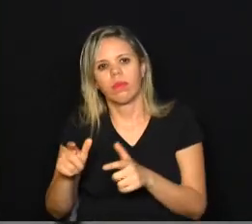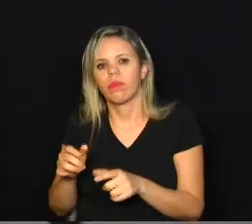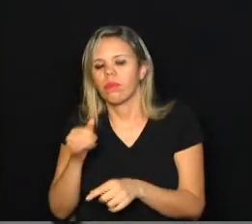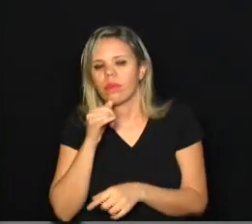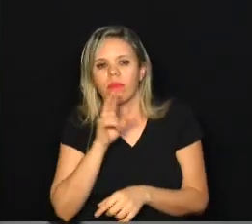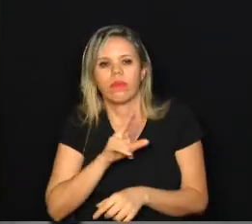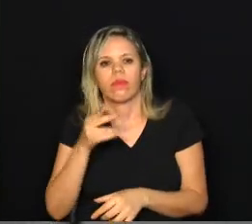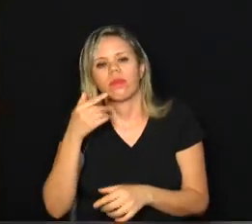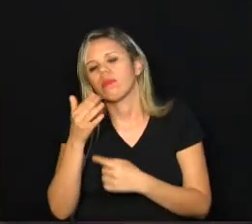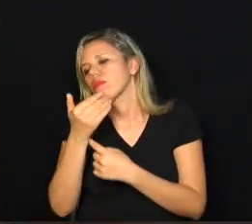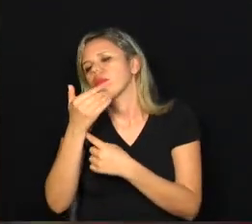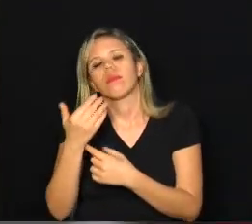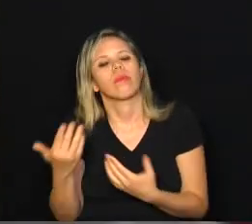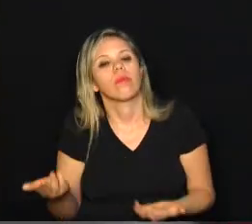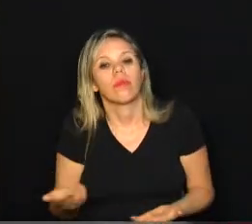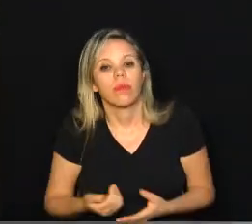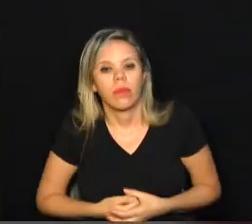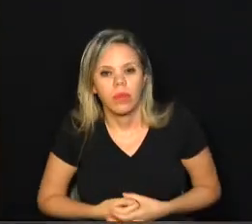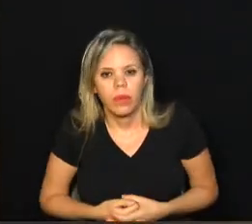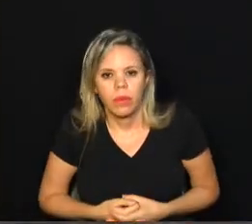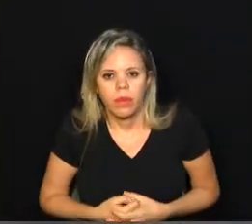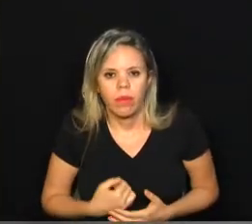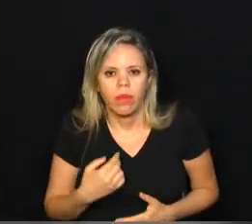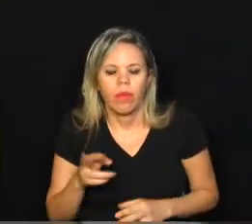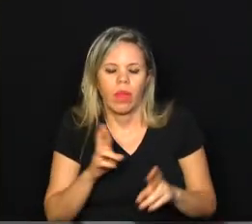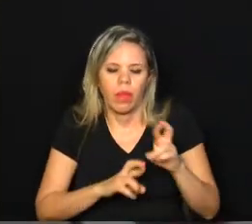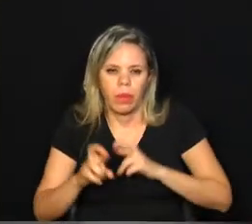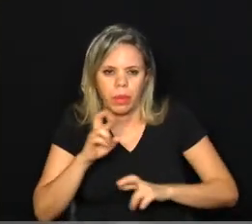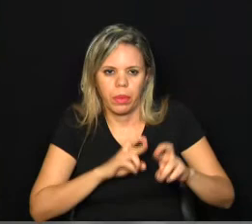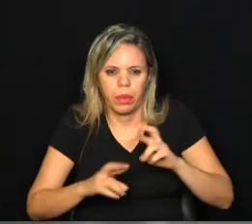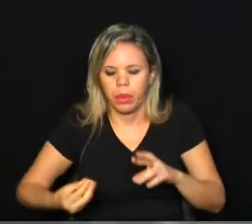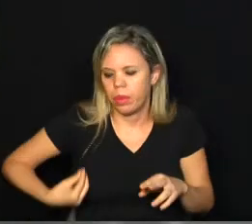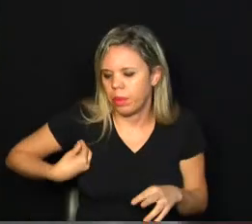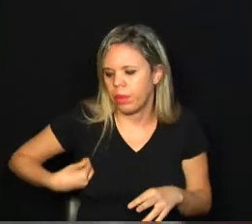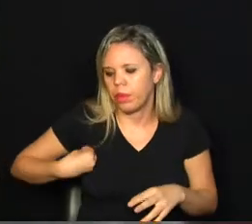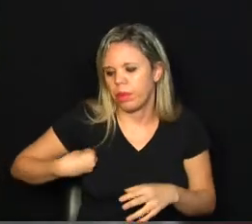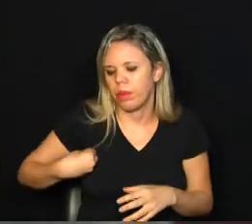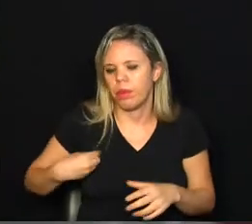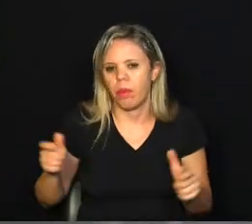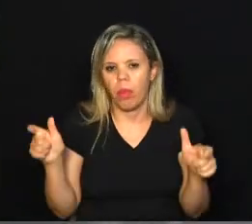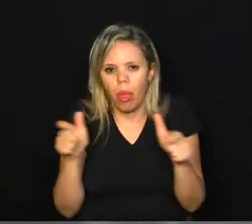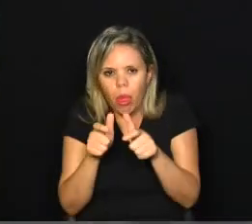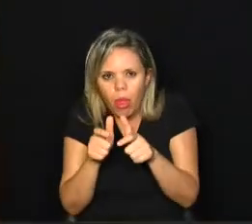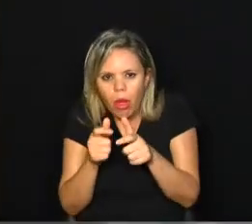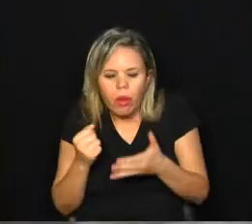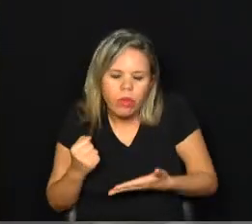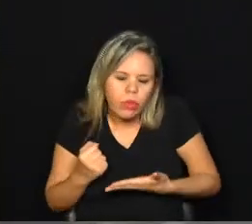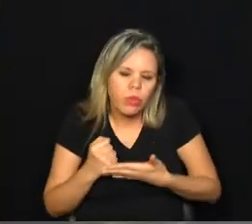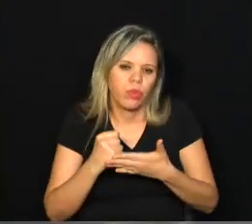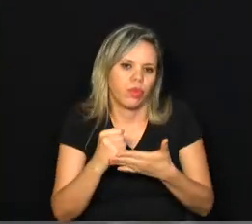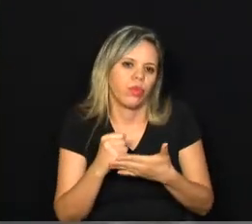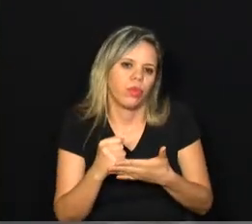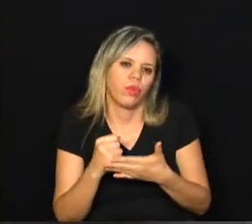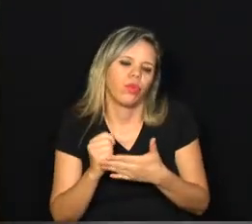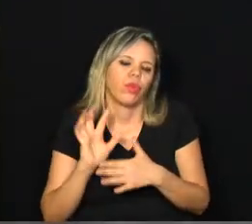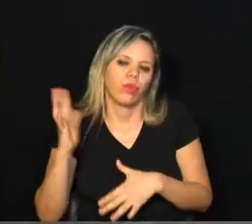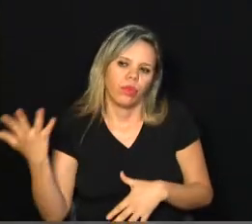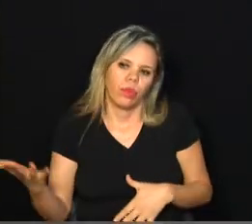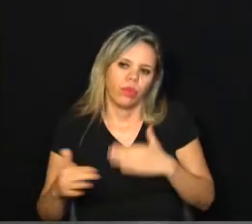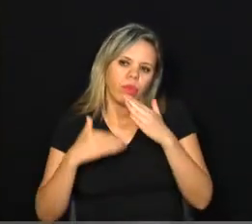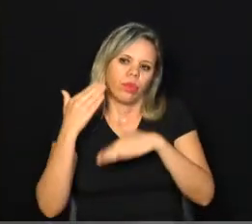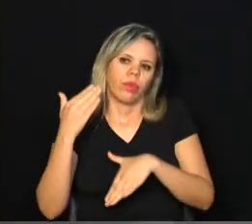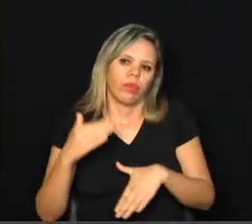do uso das tecnologias. Então, é como se fosse um laboratório vivo numa região um pouco menor que vai nos ajudar, eventualmente, a